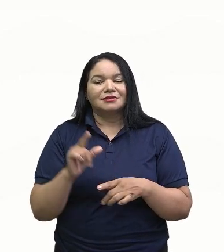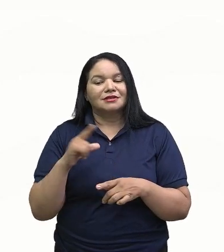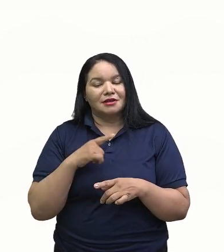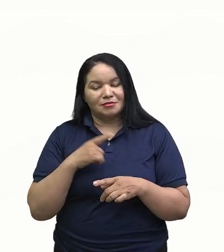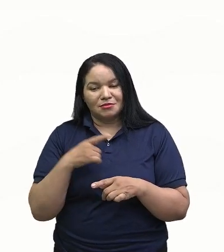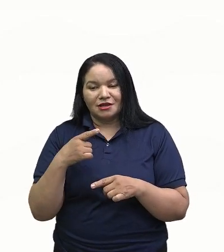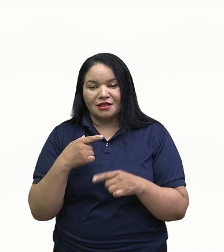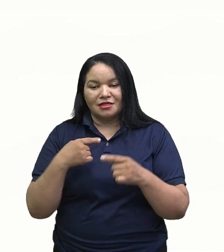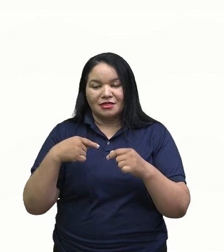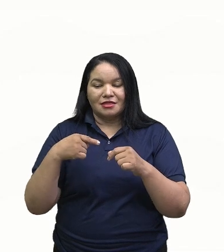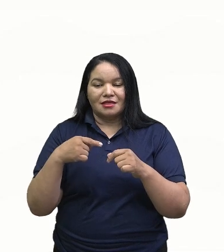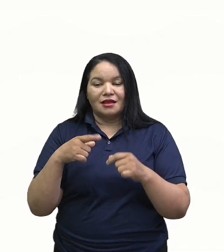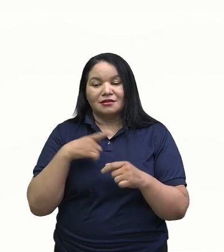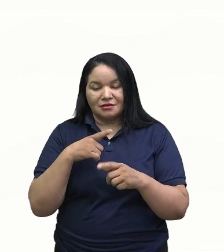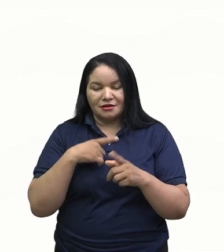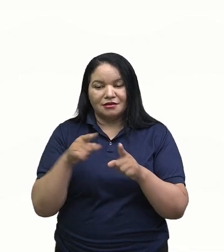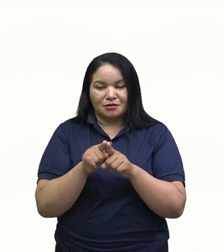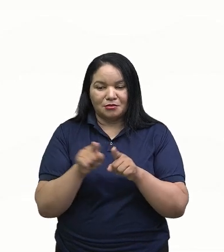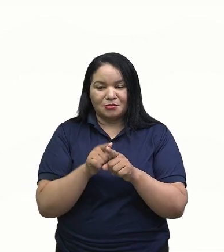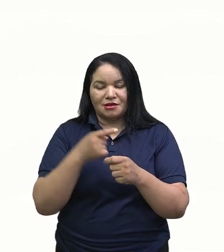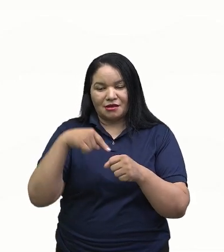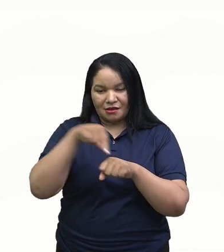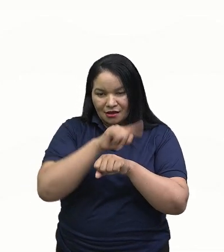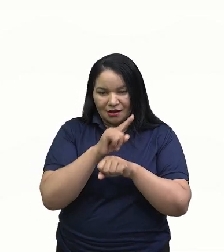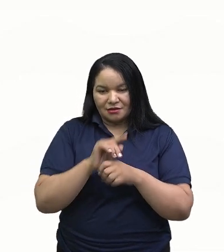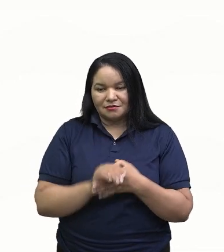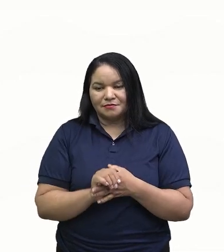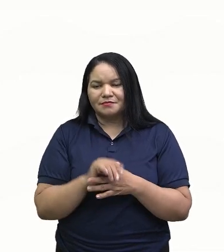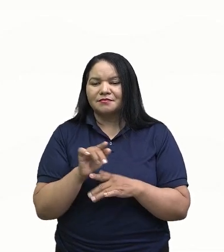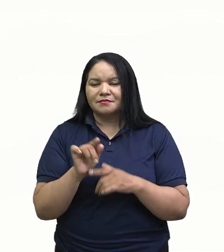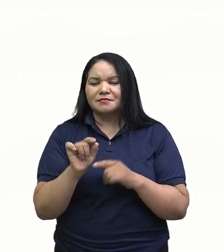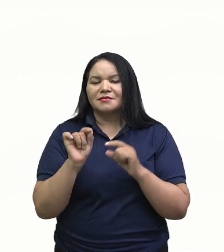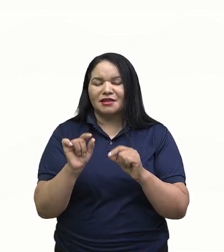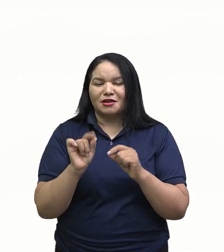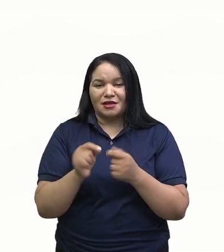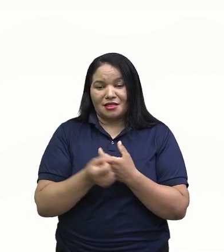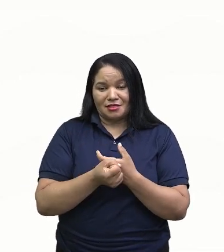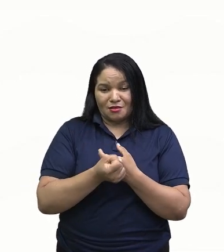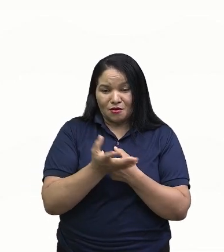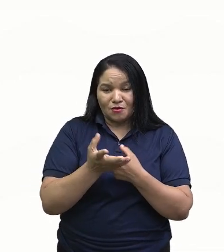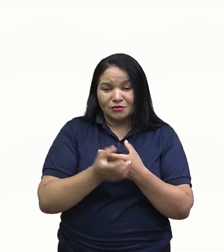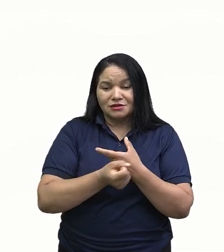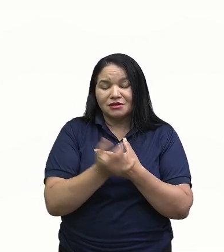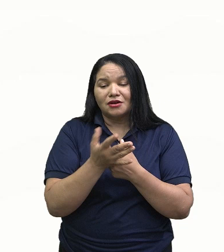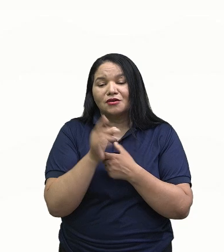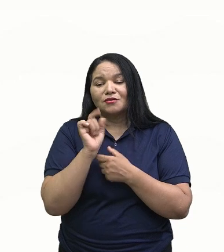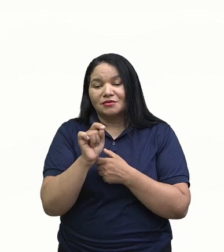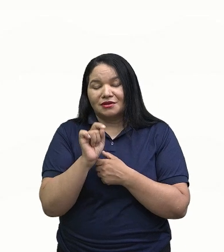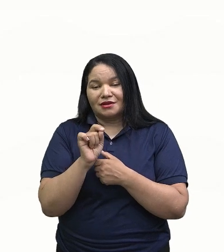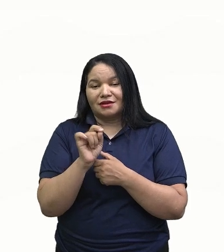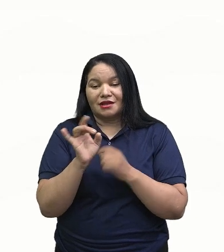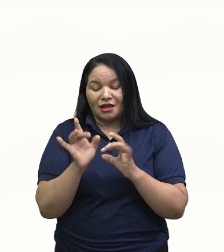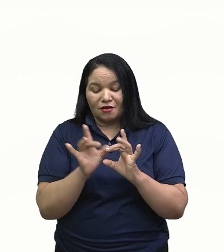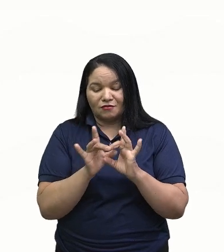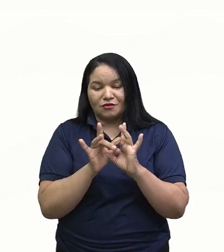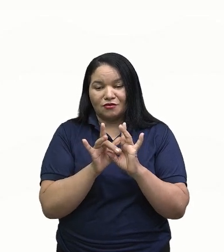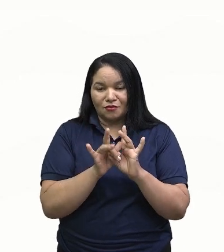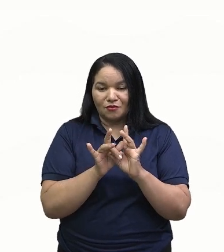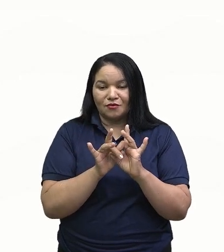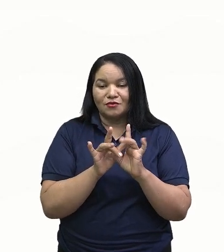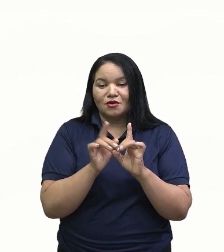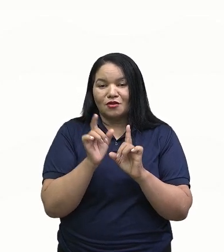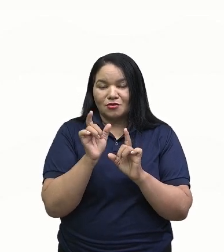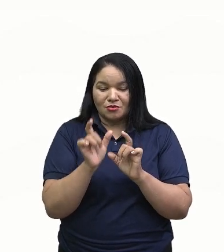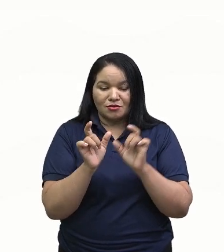crase. O que significa locução? Significa que há um encontro, né, de